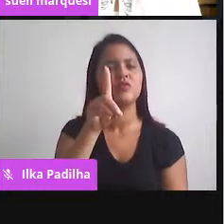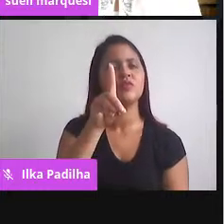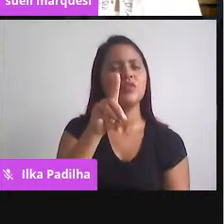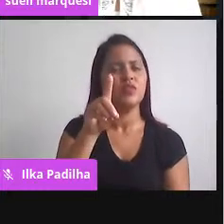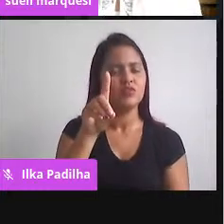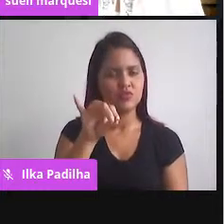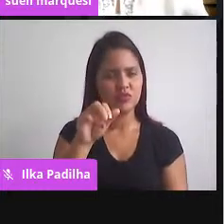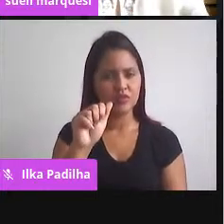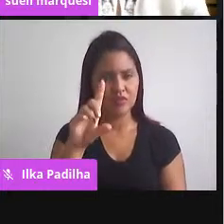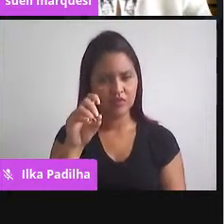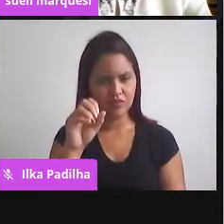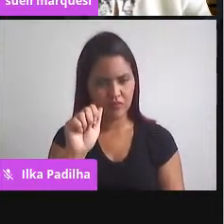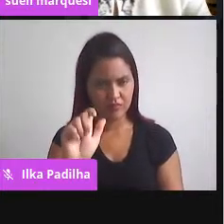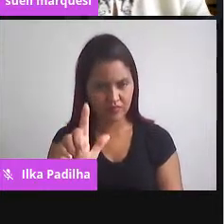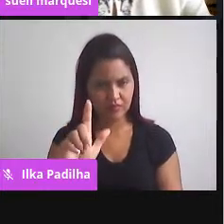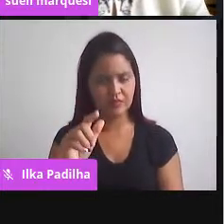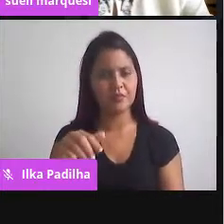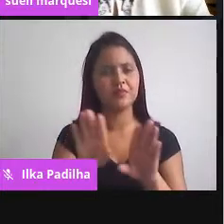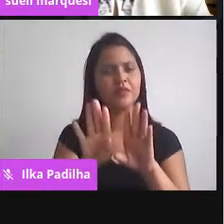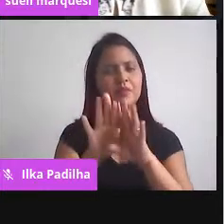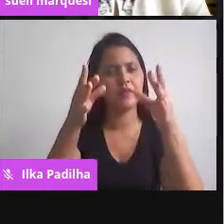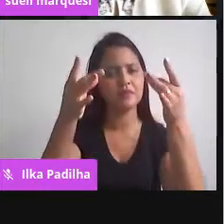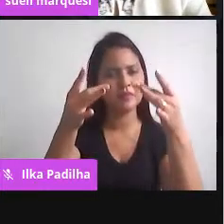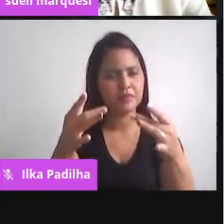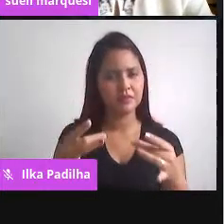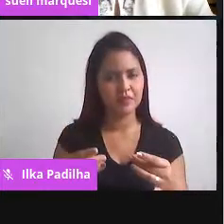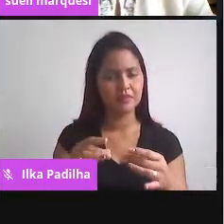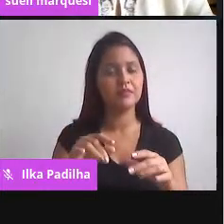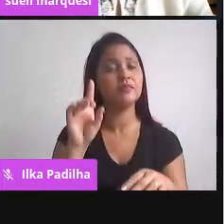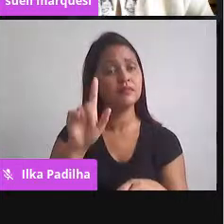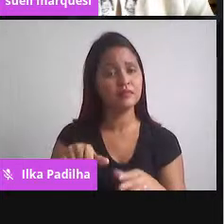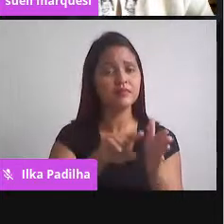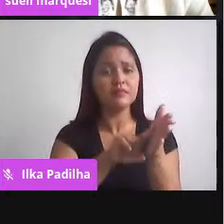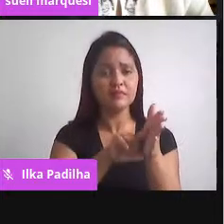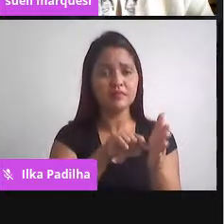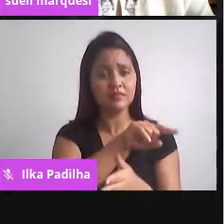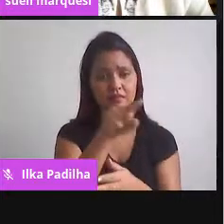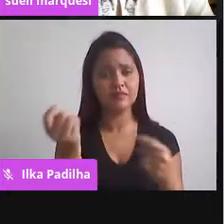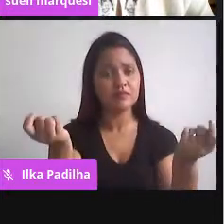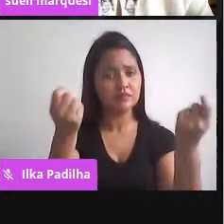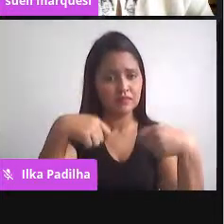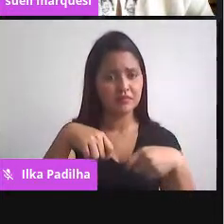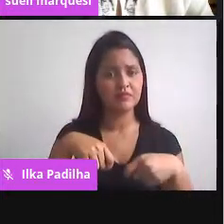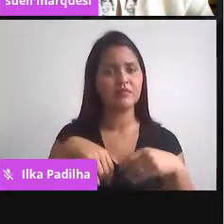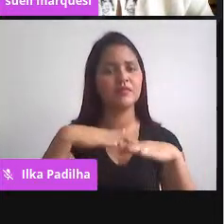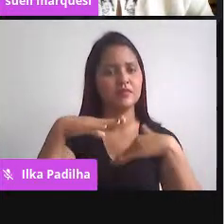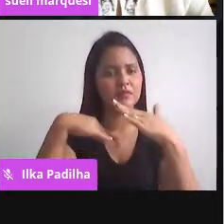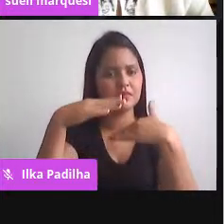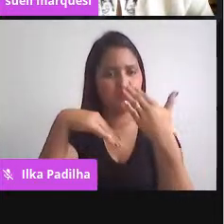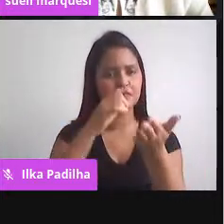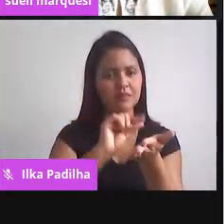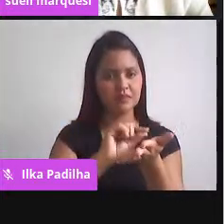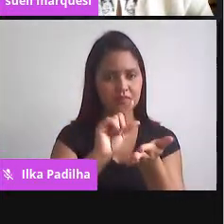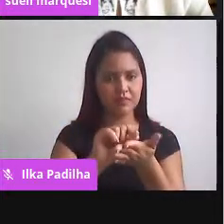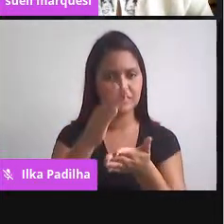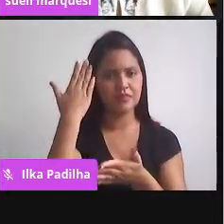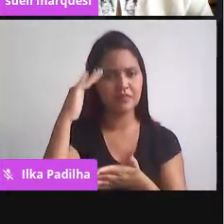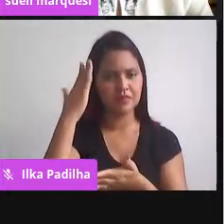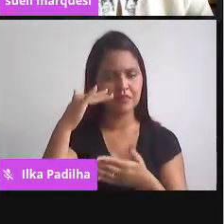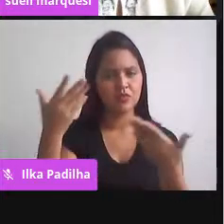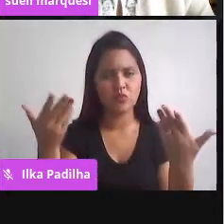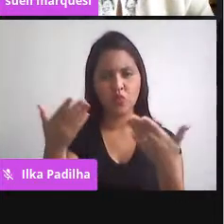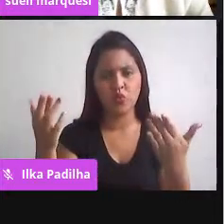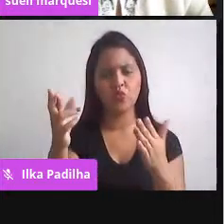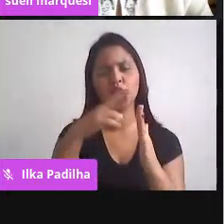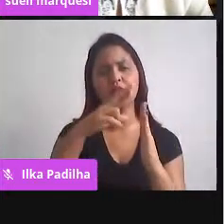são pesquisas hoje que vocês podem também desenvolver no entendimento, principalmente de redações de